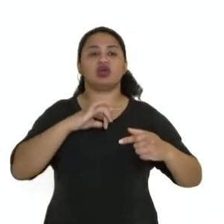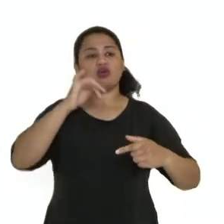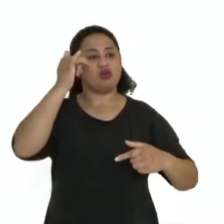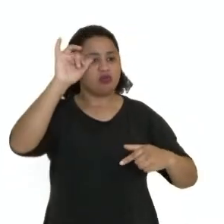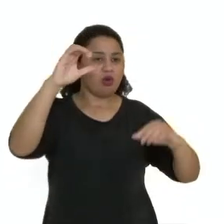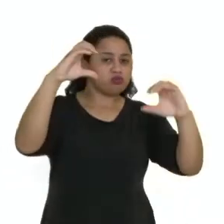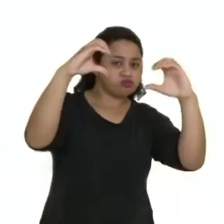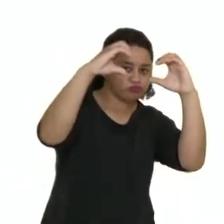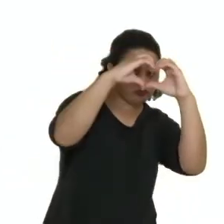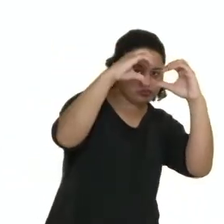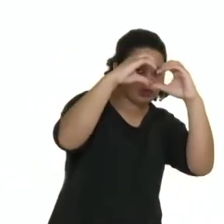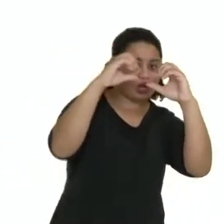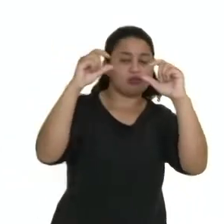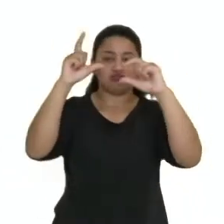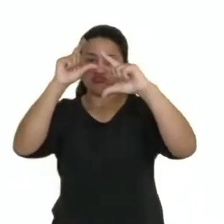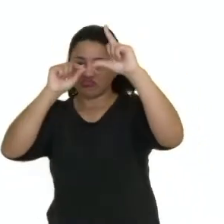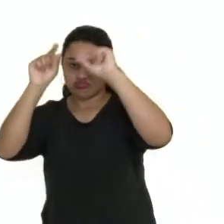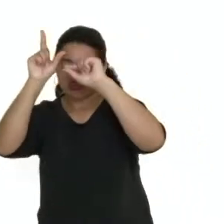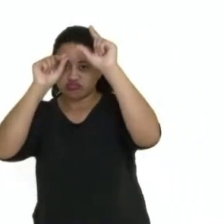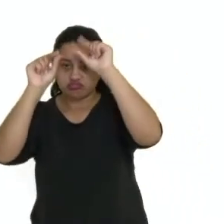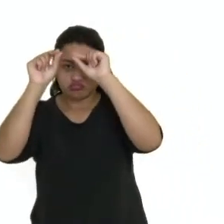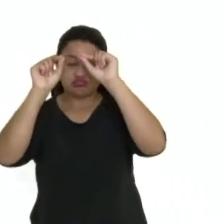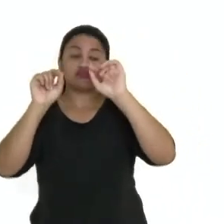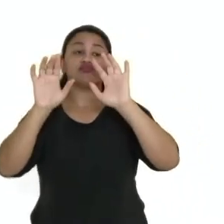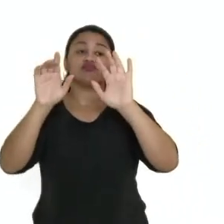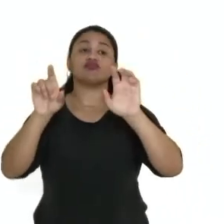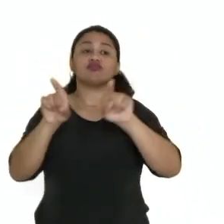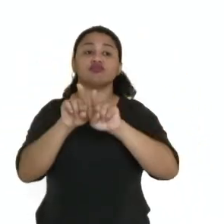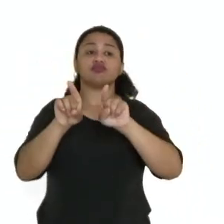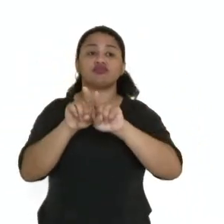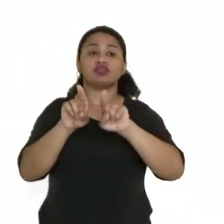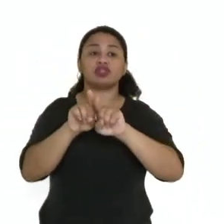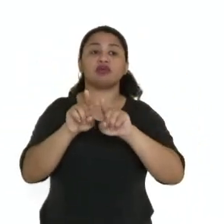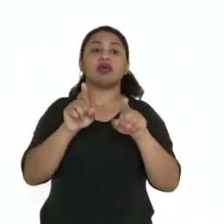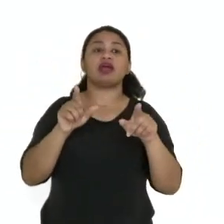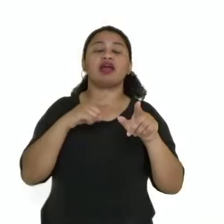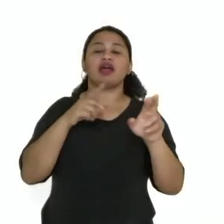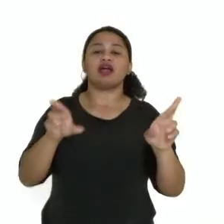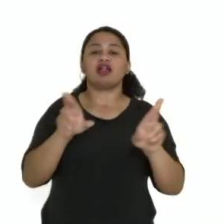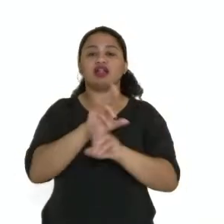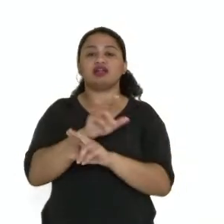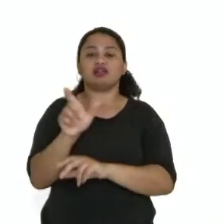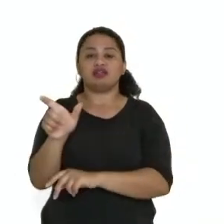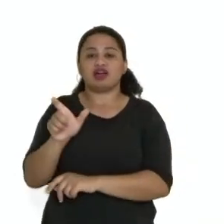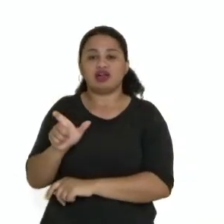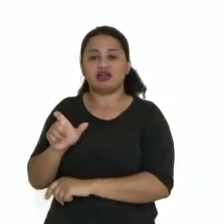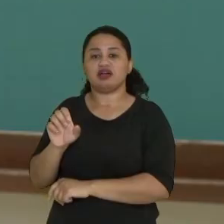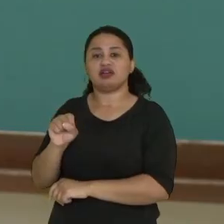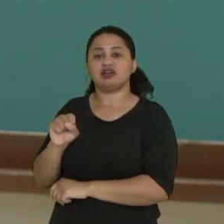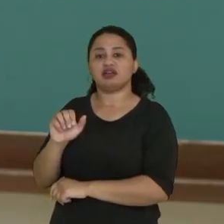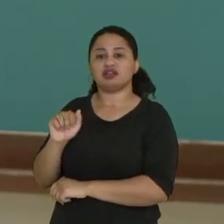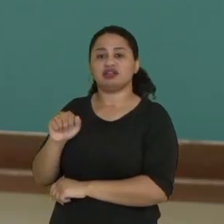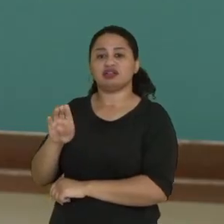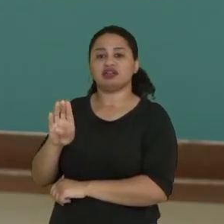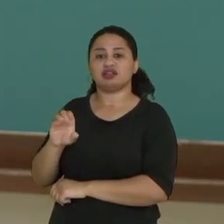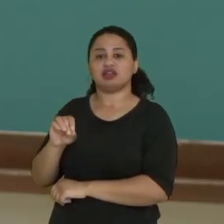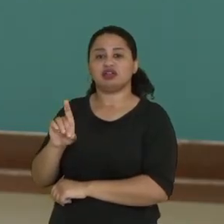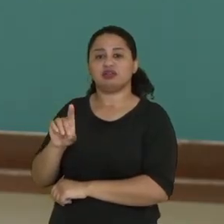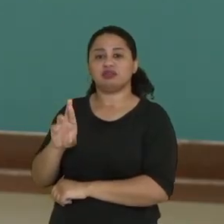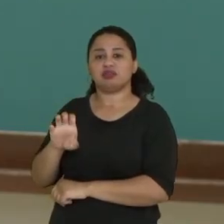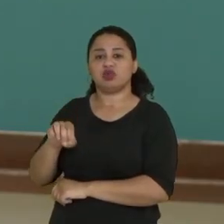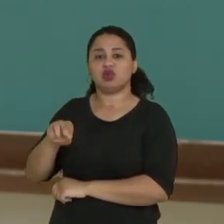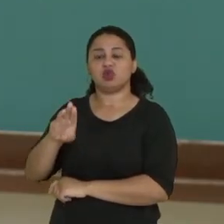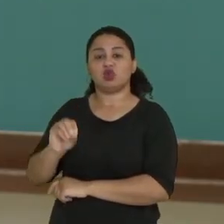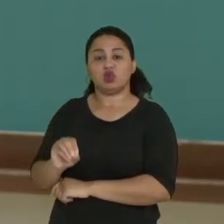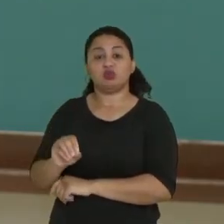e caprichoso. E a relação também com a palavra sambódromo, né? Então, no Rio de Janeiro tem